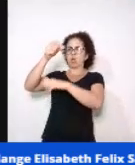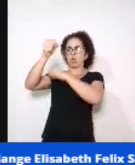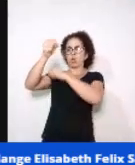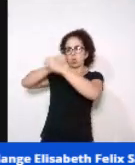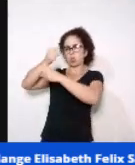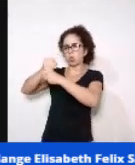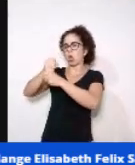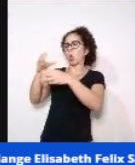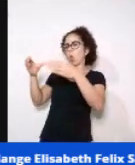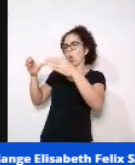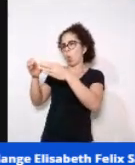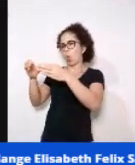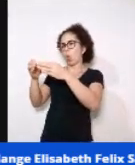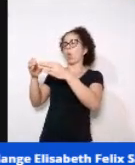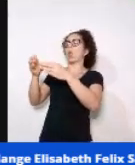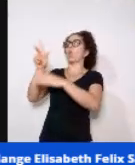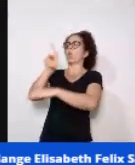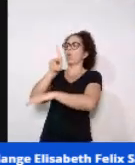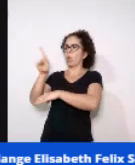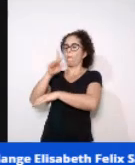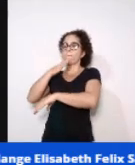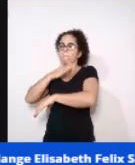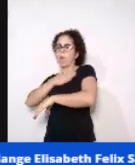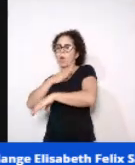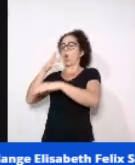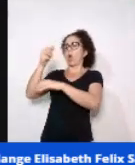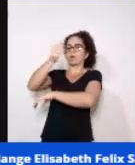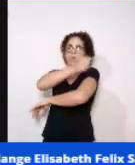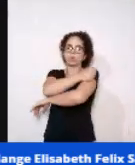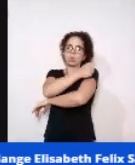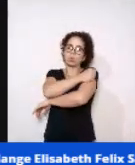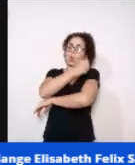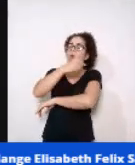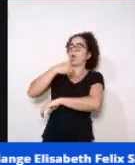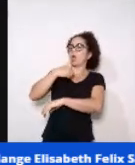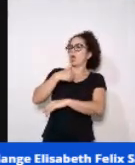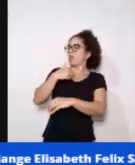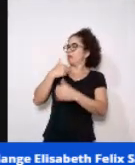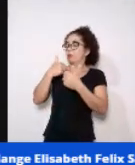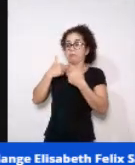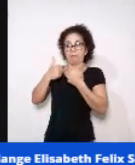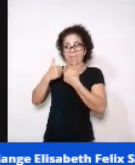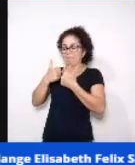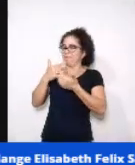meus alunos, né? Estava do jeito que eu sempre quis. E fui desligado.